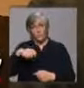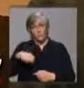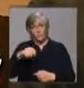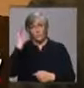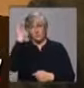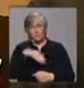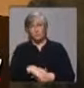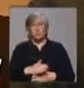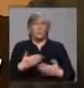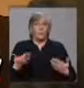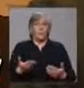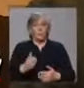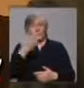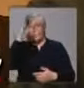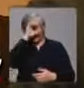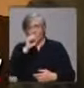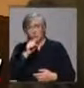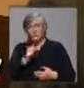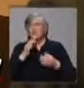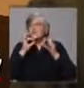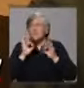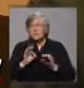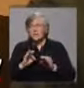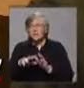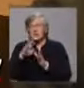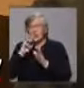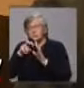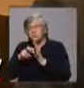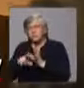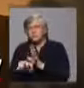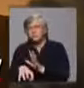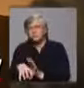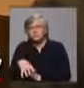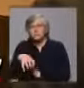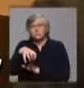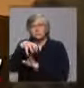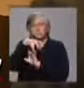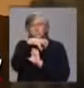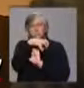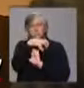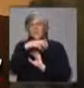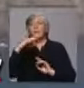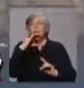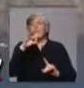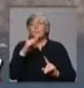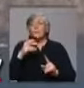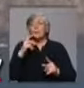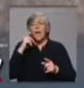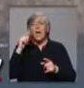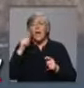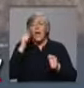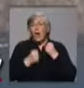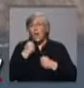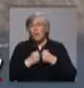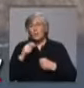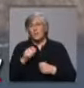Primeiro-Ministro, que certeza absoluta que ele já estava cá em cima e a família dele não precisava de estar nesta luta há tantos meses como nós estamos.